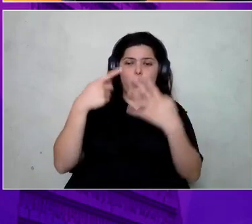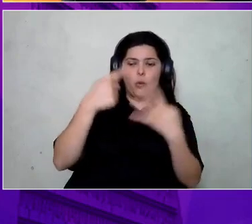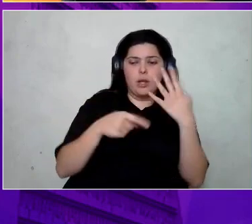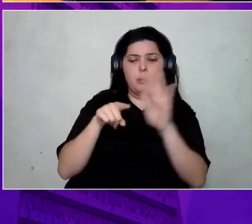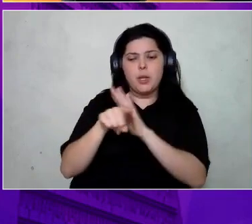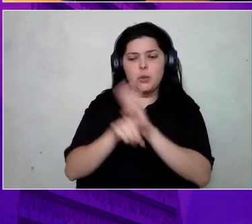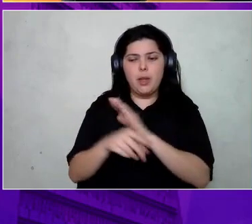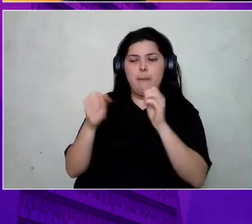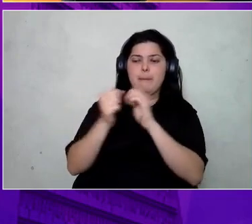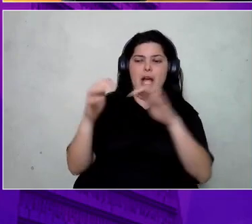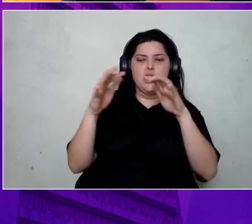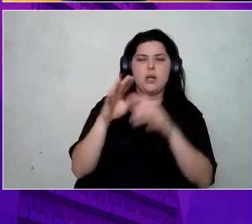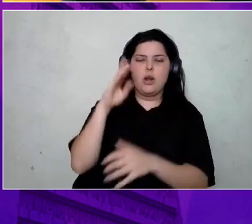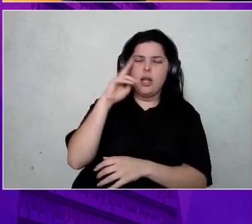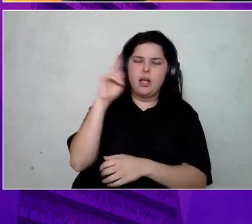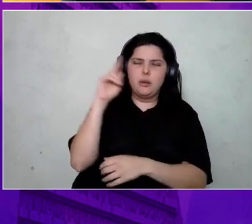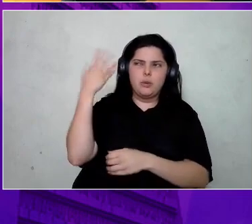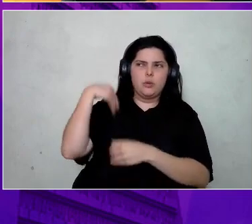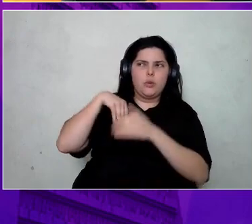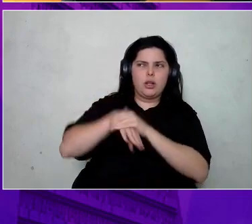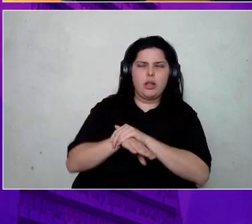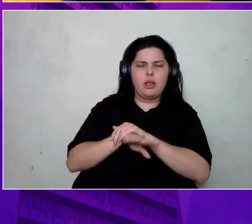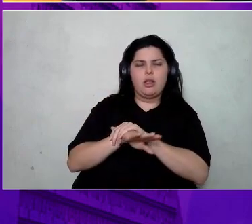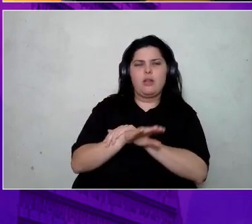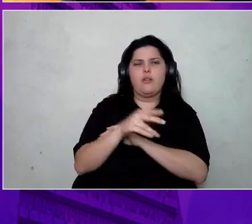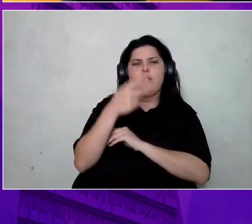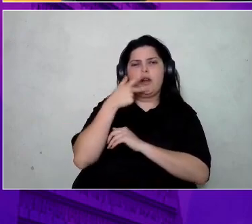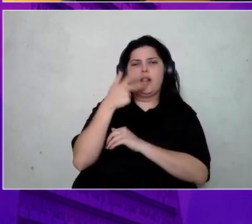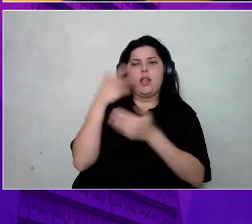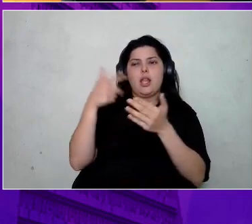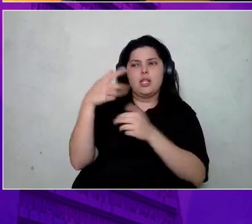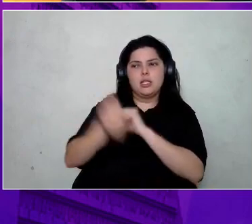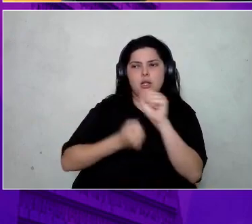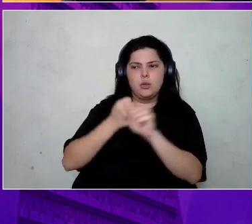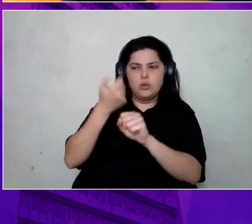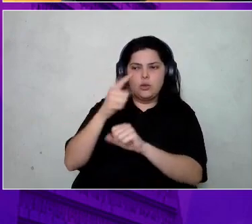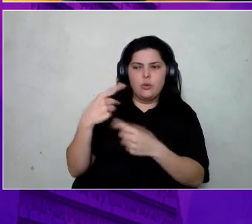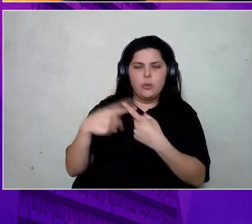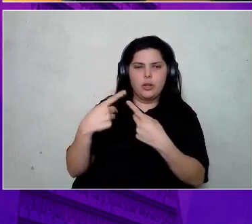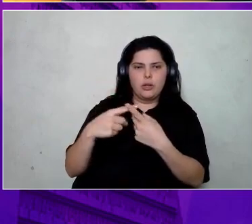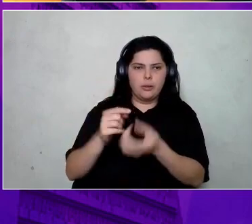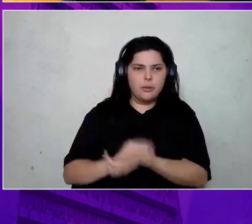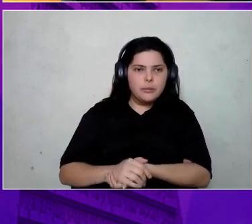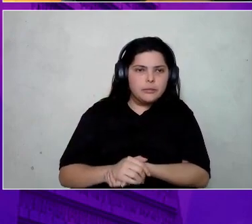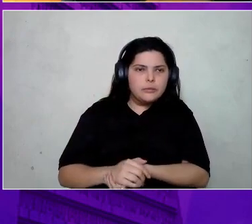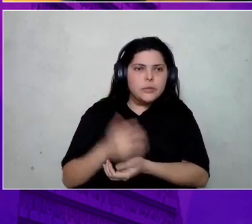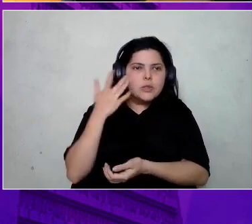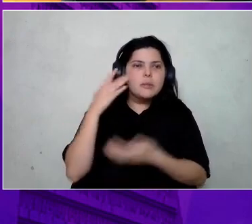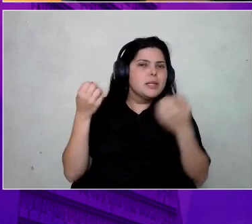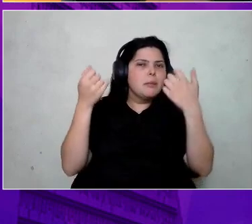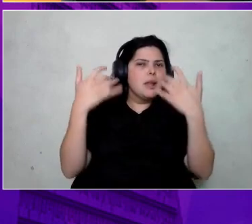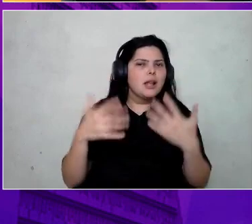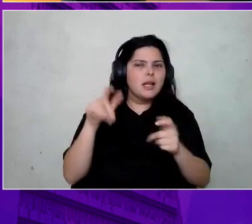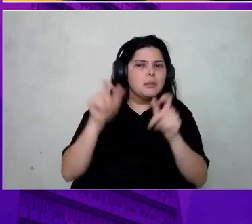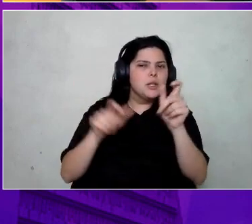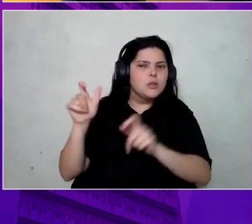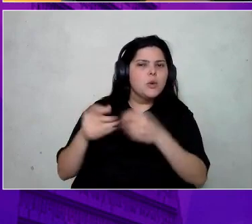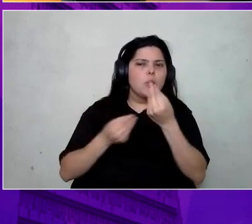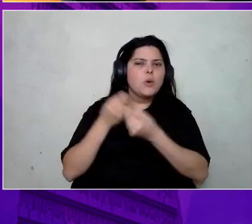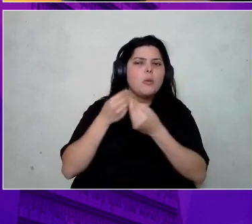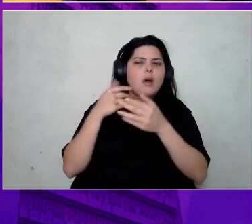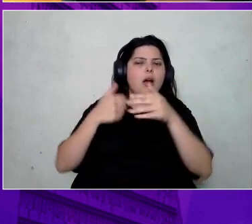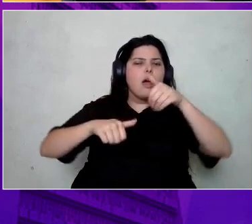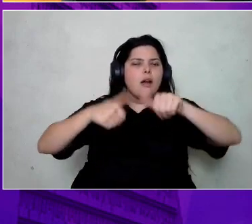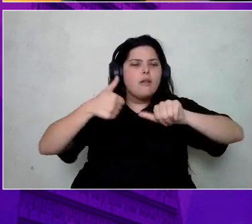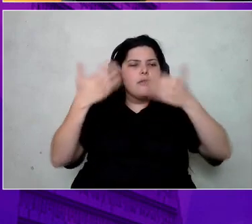guardei por muito tempo. Eu comecei a falar sobre elas esse ano de novo, porque eu não sabia como explicar para as pessoas como que elas vão analisar, né? Eu não